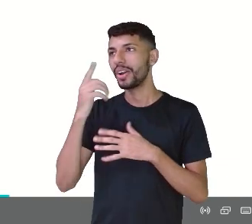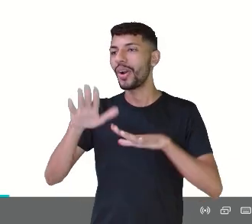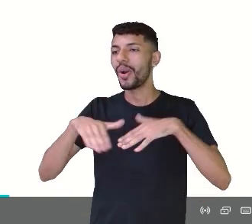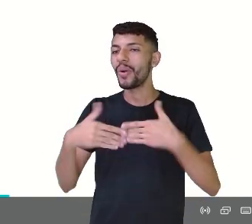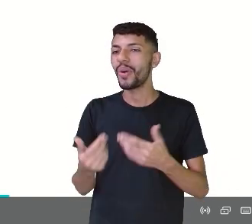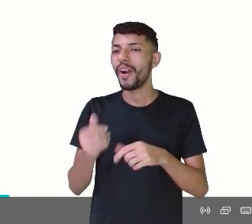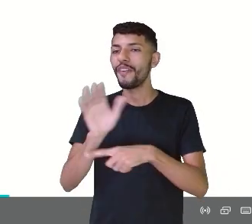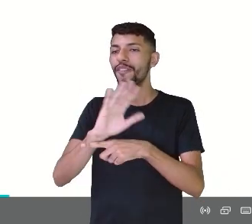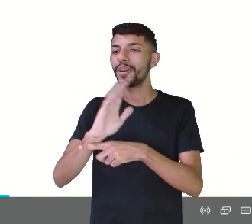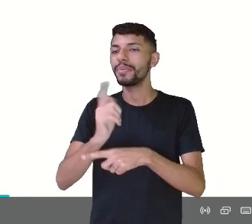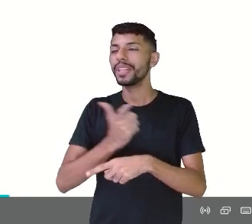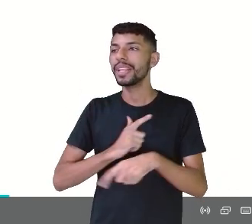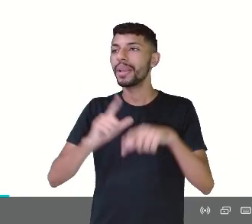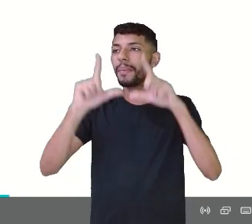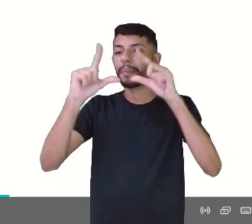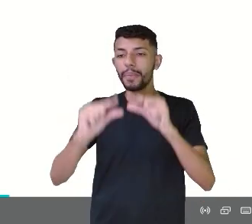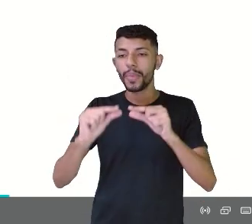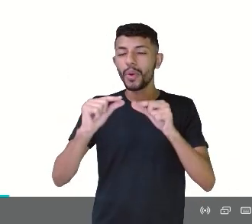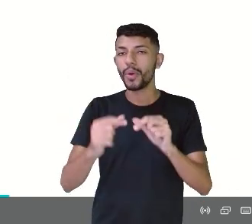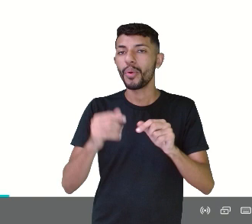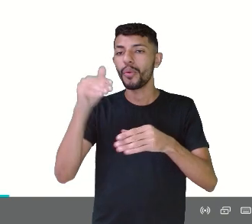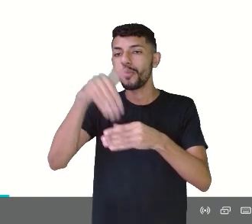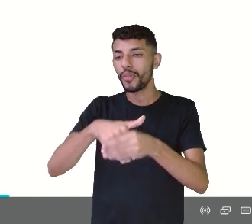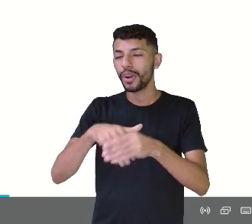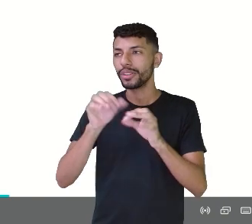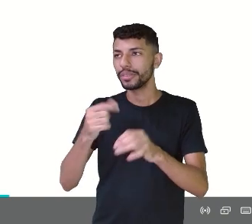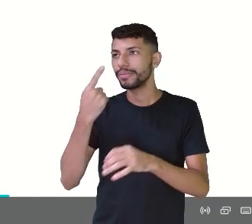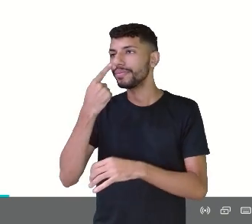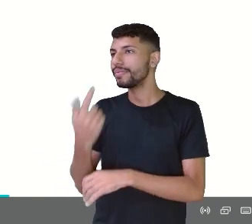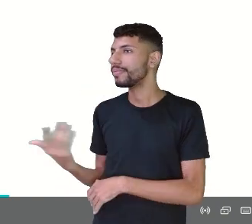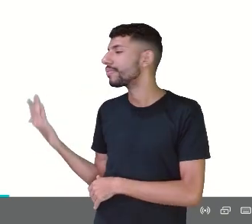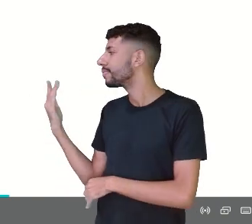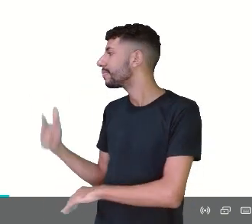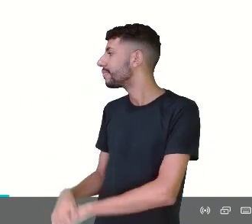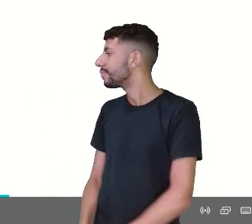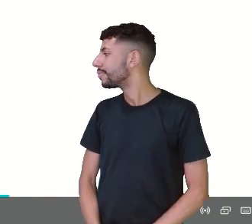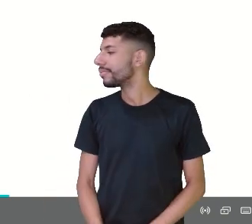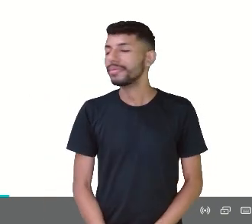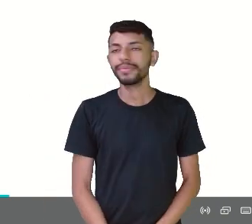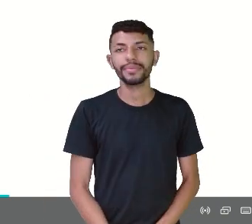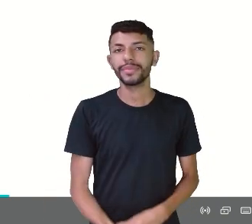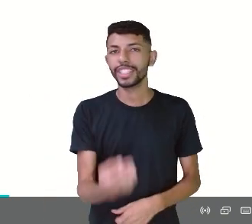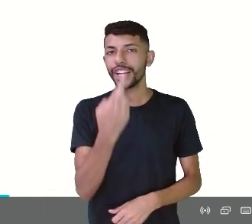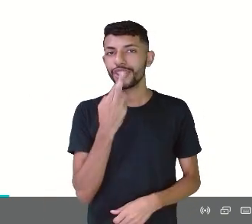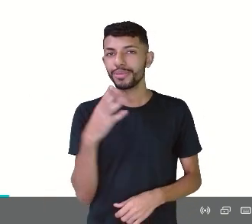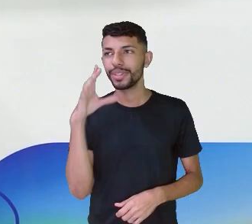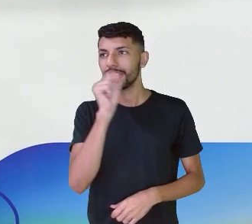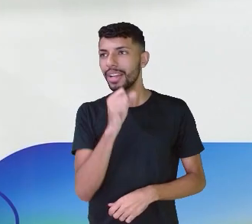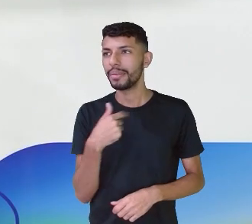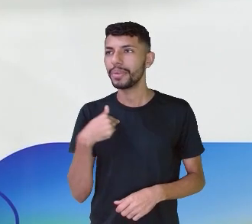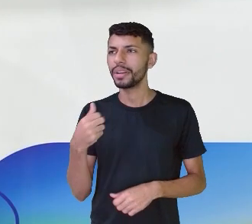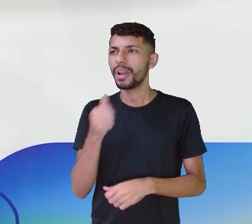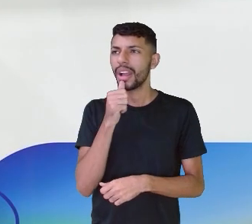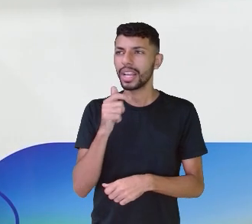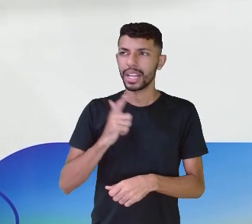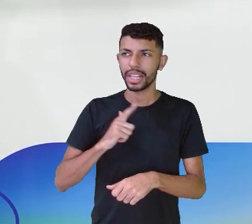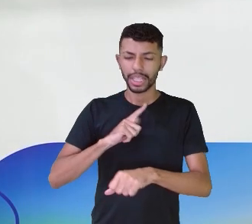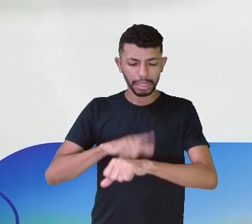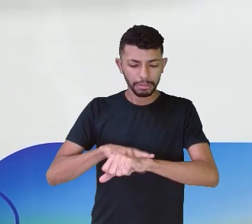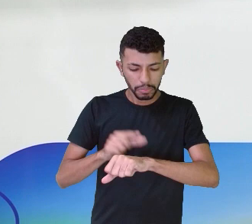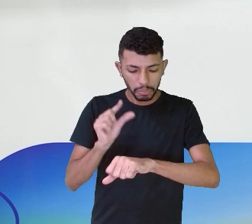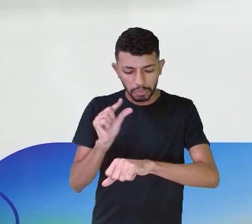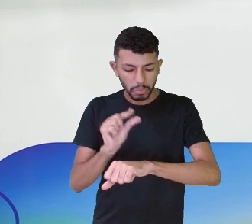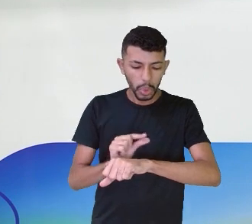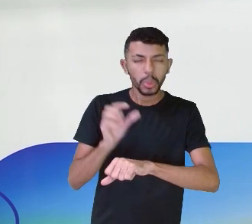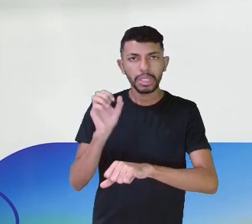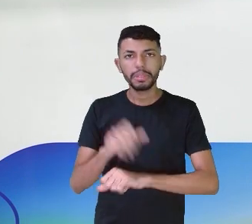recebeu menos votos. Menos votos. Responde para mim rapidinho aí. Eu ainda tenho um pouco de tempo. Vamos